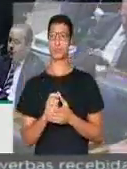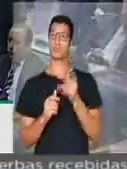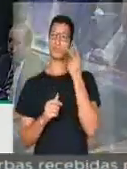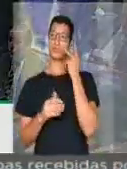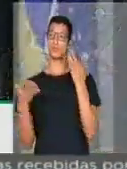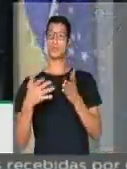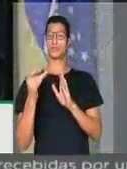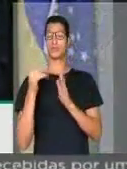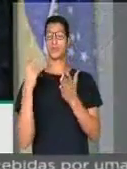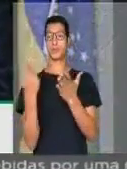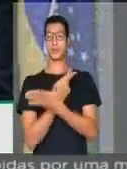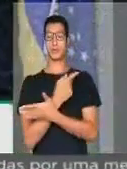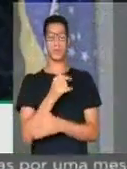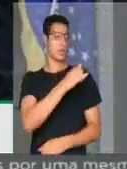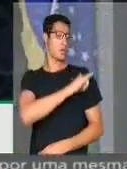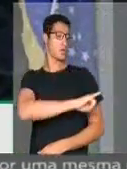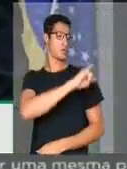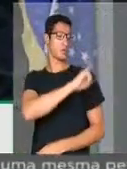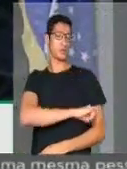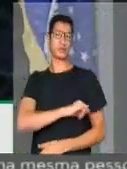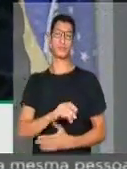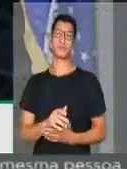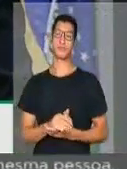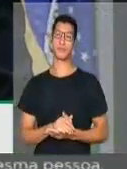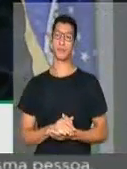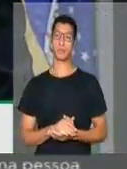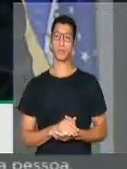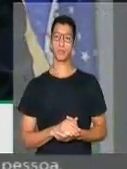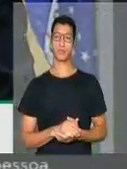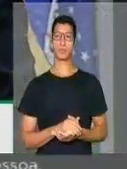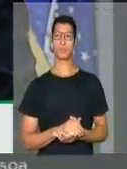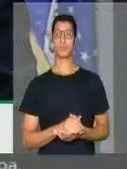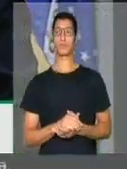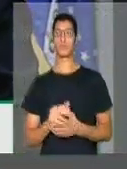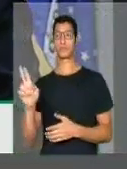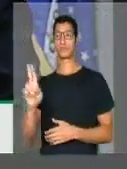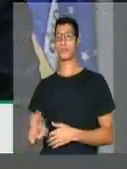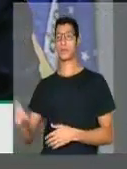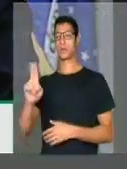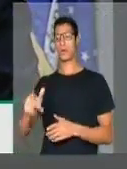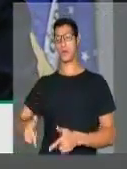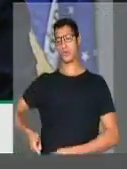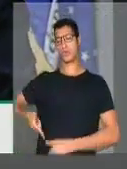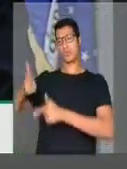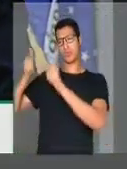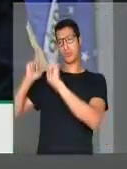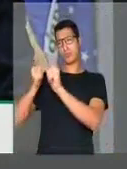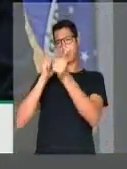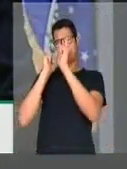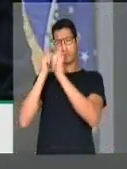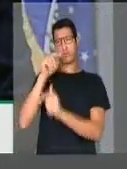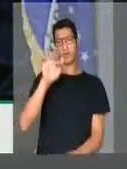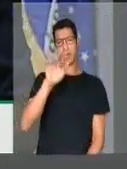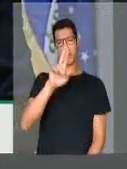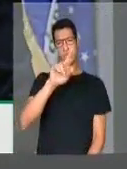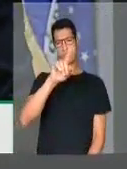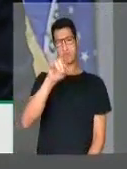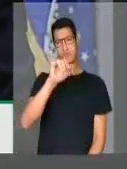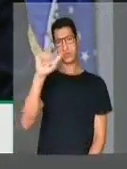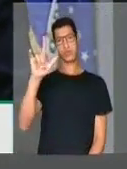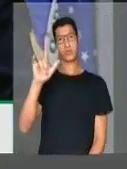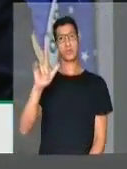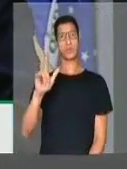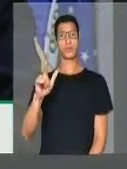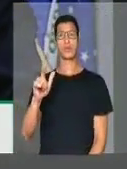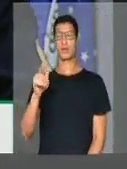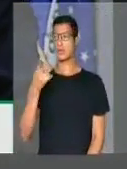Para o caso que está acontecendo no Rio de Janeiro, o uso de fuzis, metralhadoras, se tornou